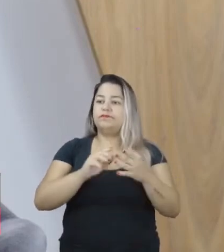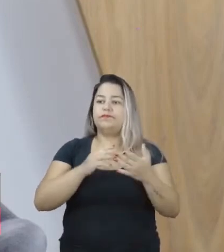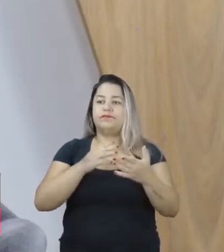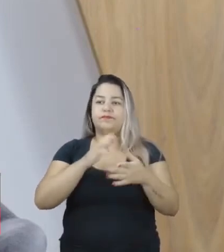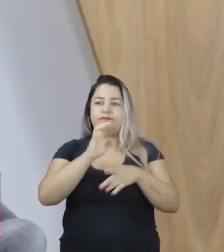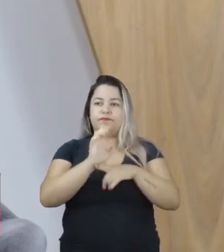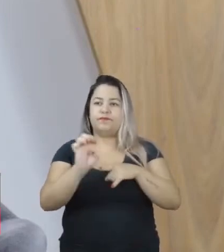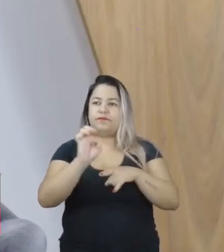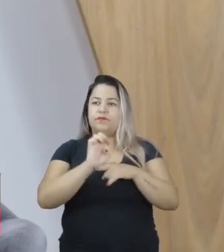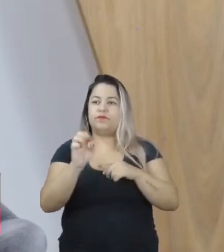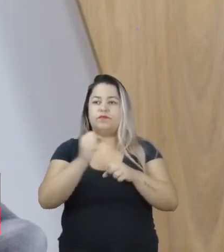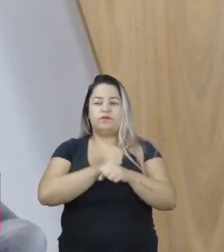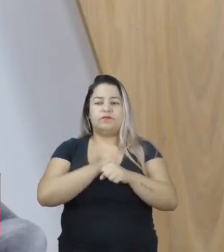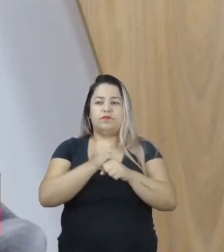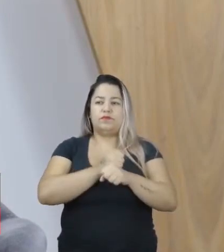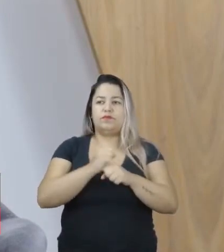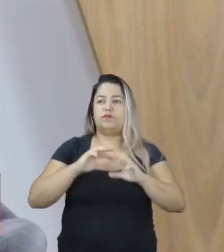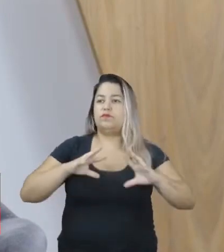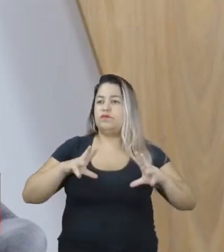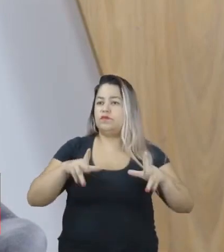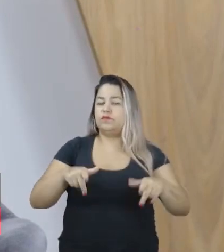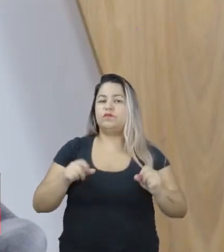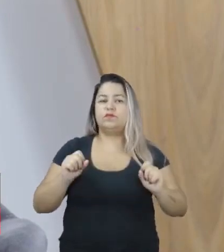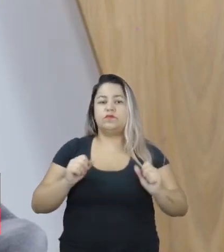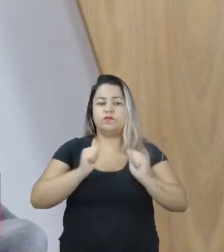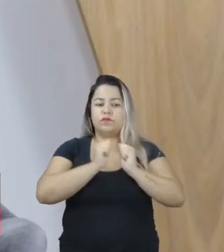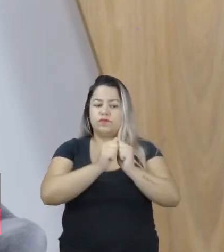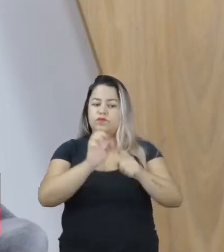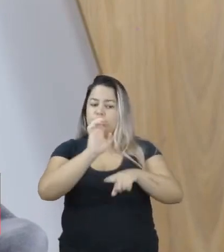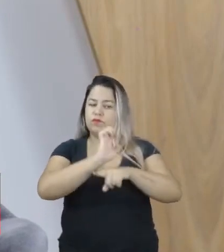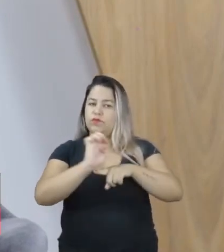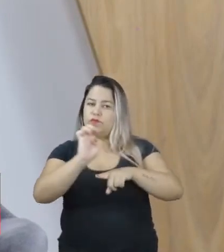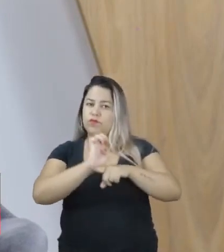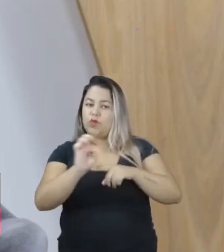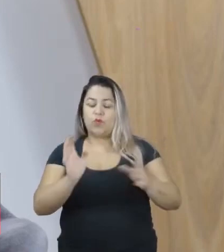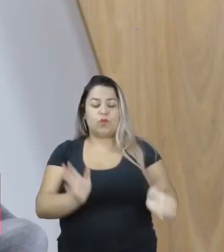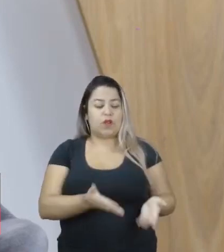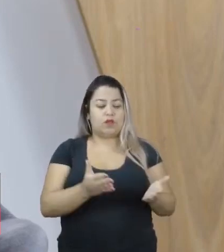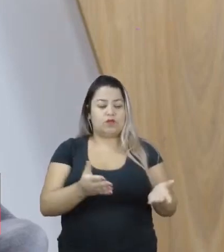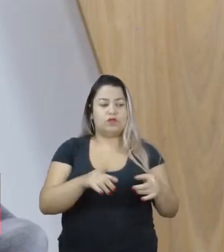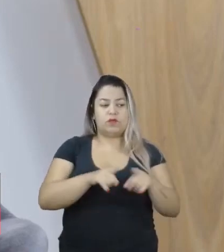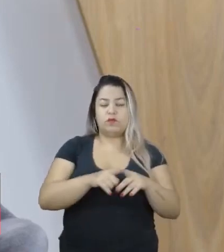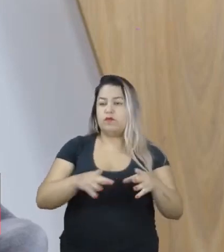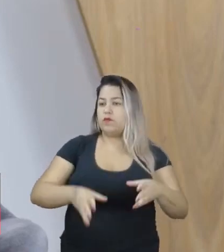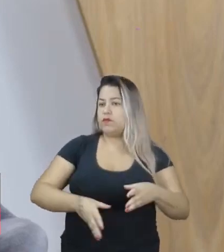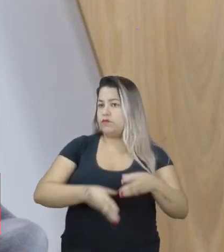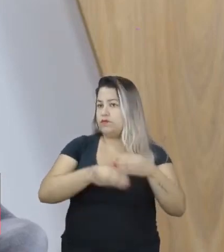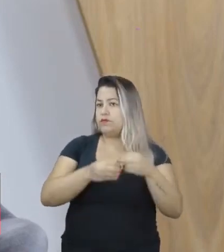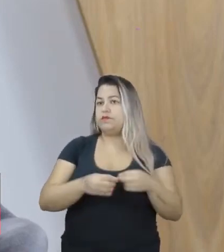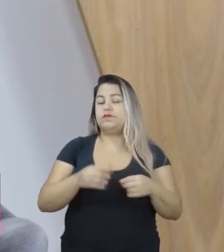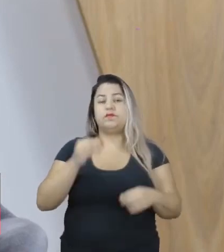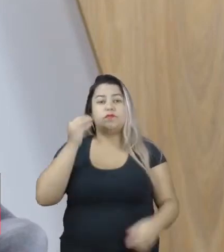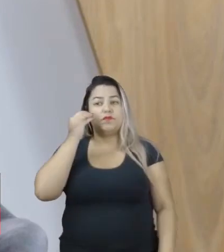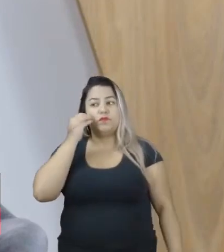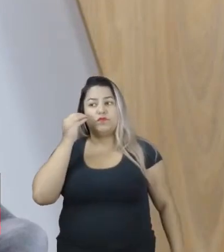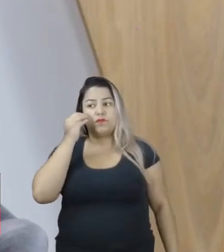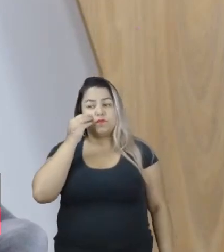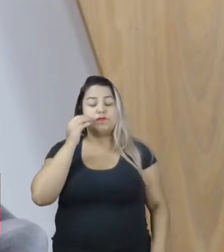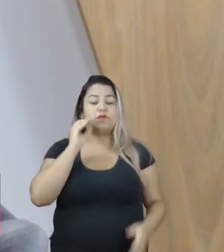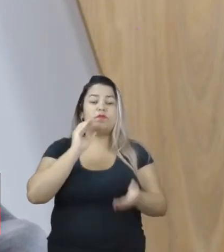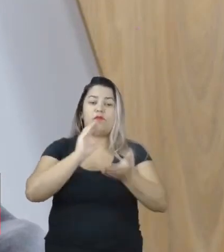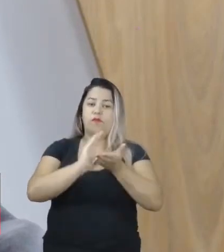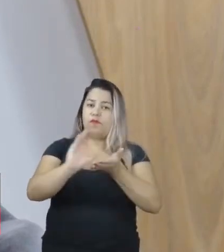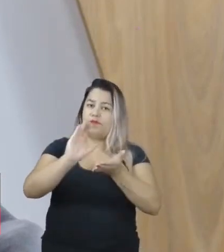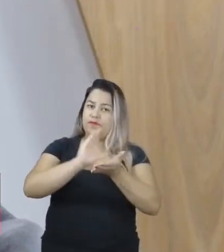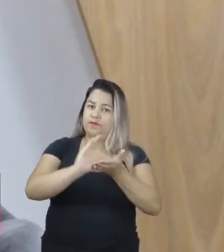está o tempo inteiro ao lado dos estados para ajudá-los na implementação. Estamos tentando reviabilizar recursos para